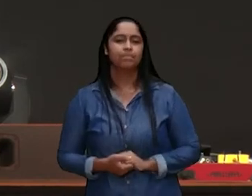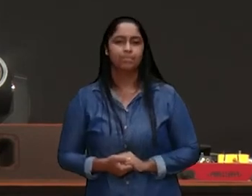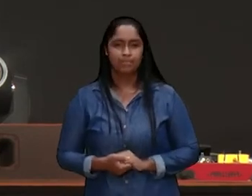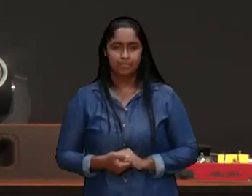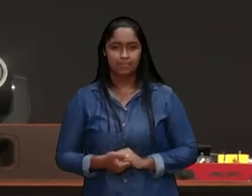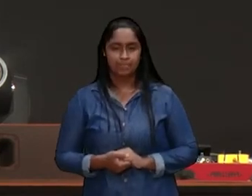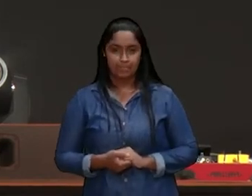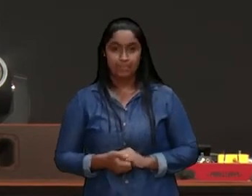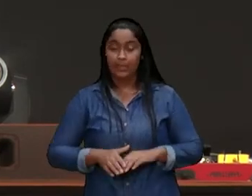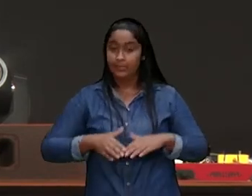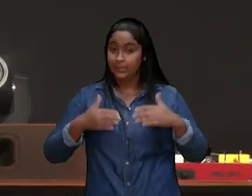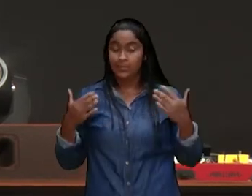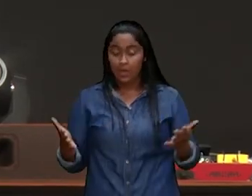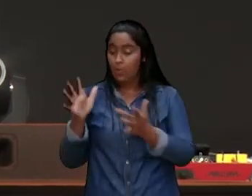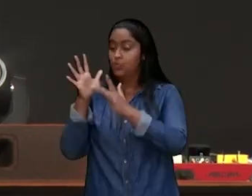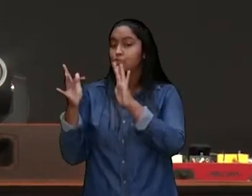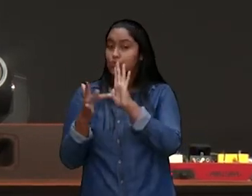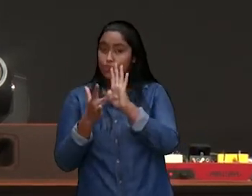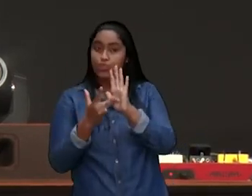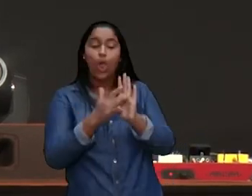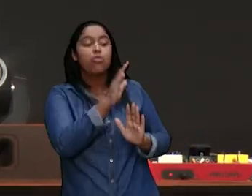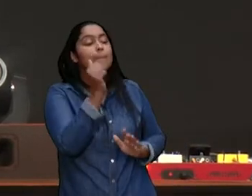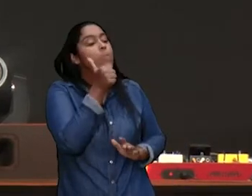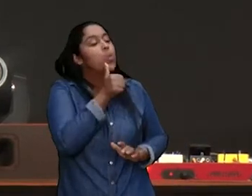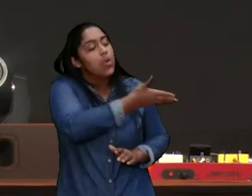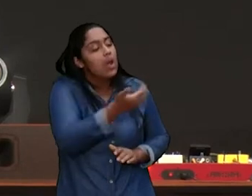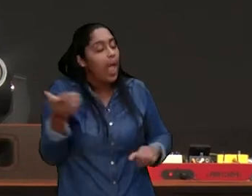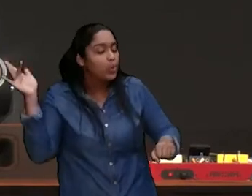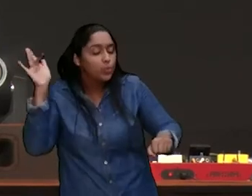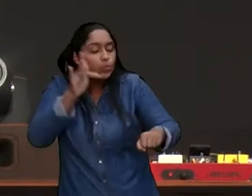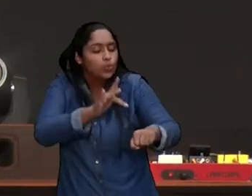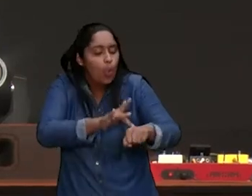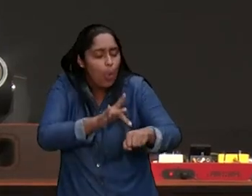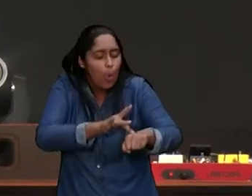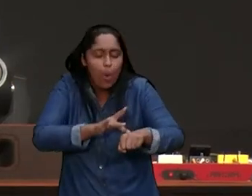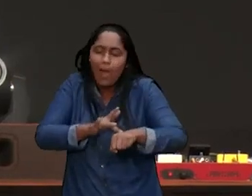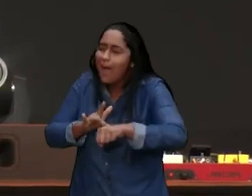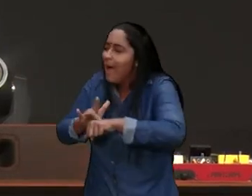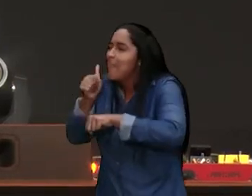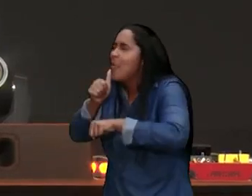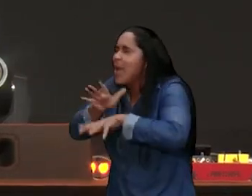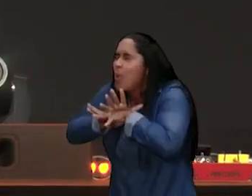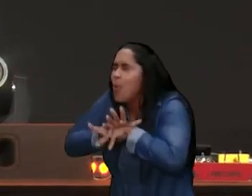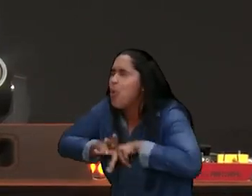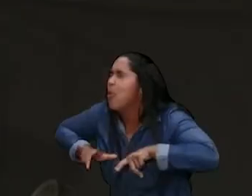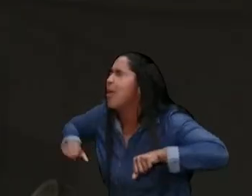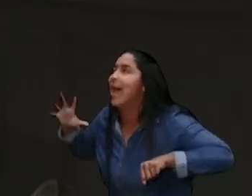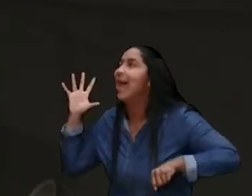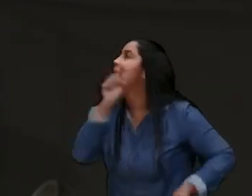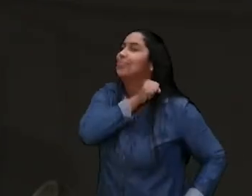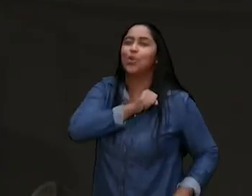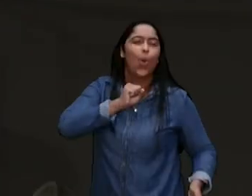bom então limpos as mãos imediatamente ela se diretor e passou a louvar a Deus eu